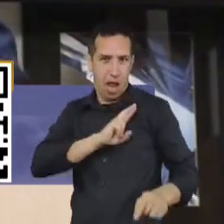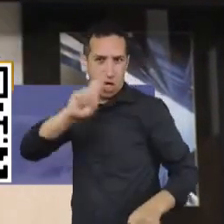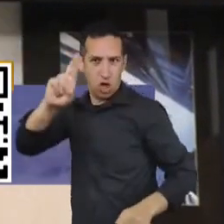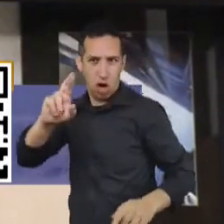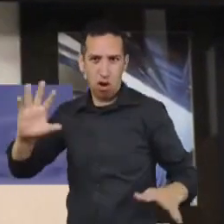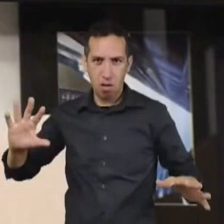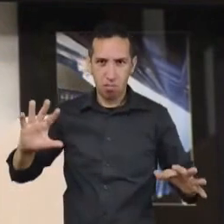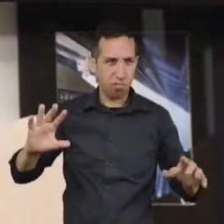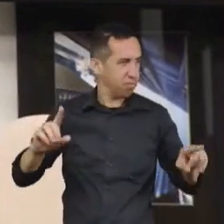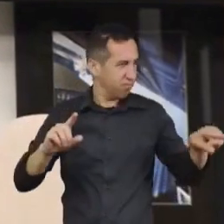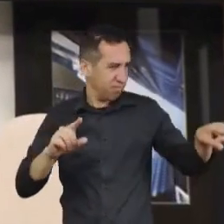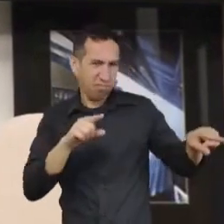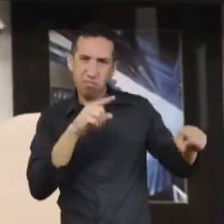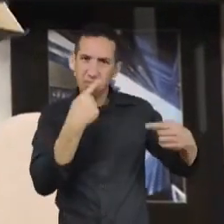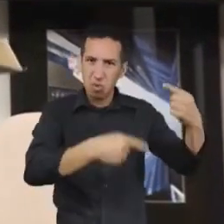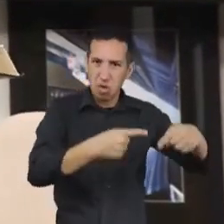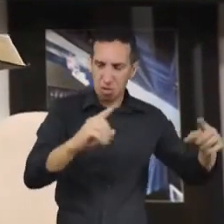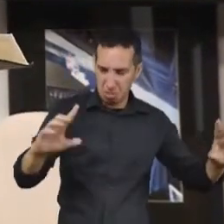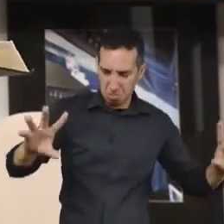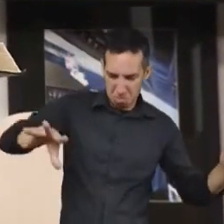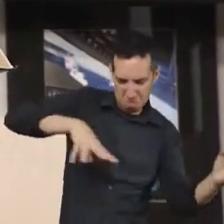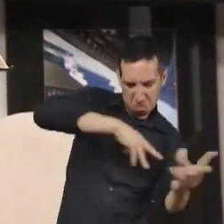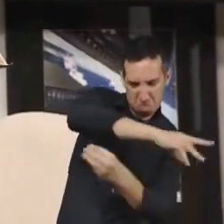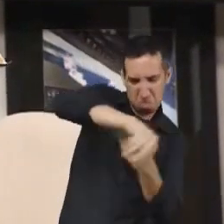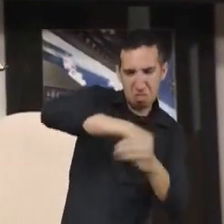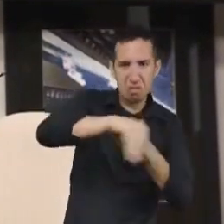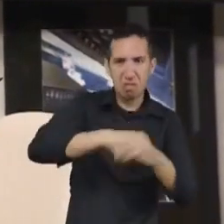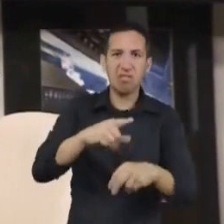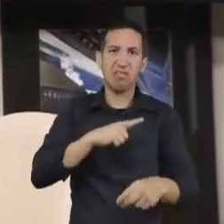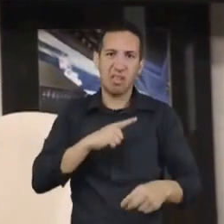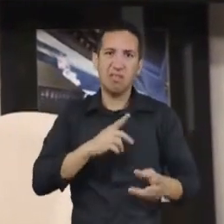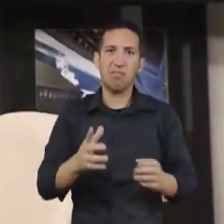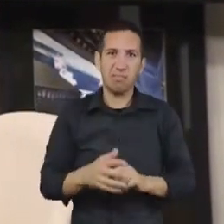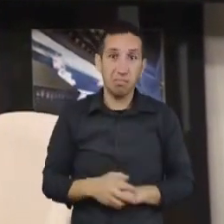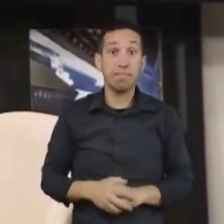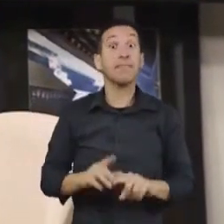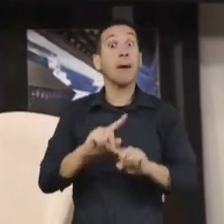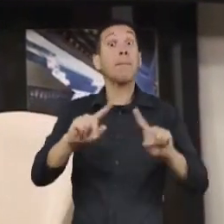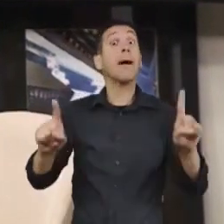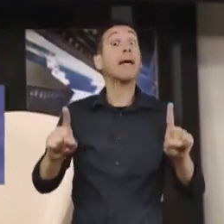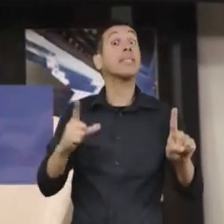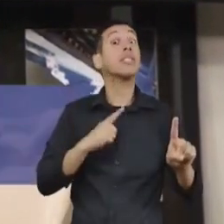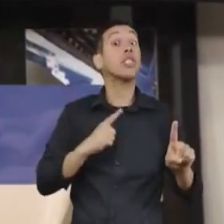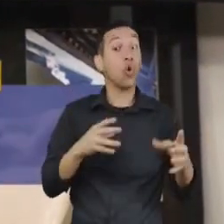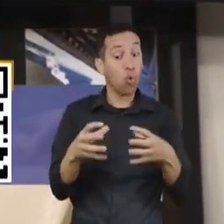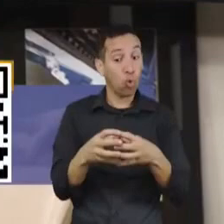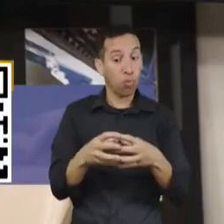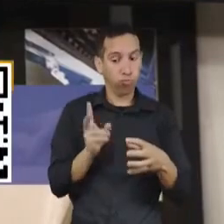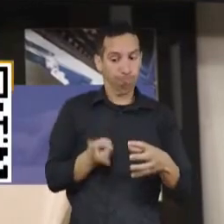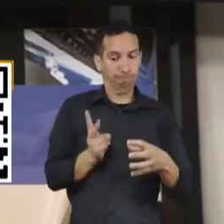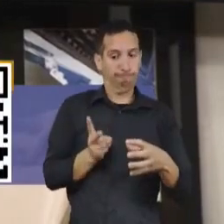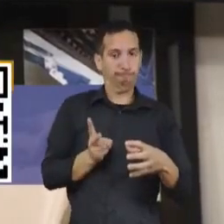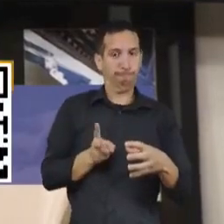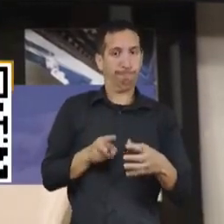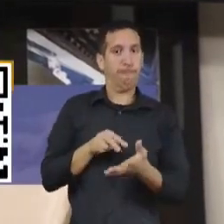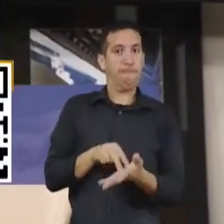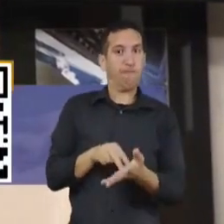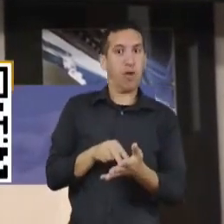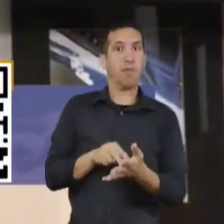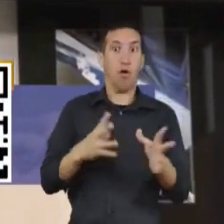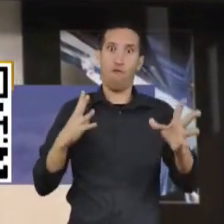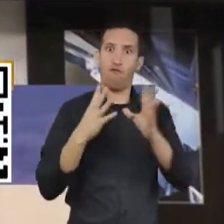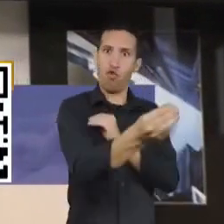então a igreja entrou em apostasia mas aquele núcleo base aquele povo de Deus Fiel se Manteve fino